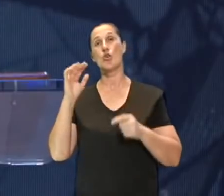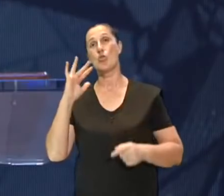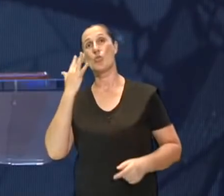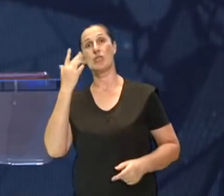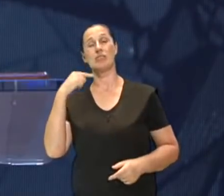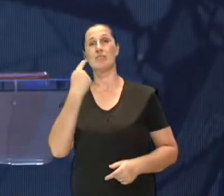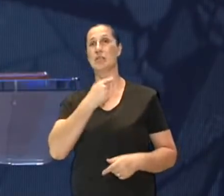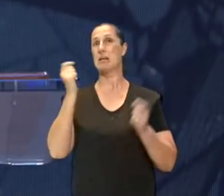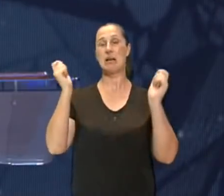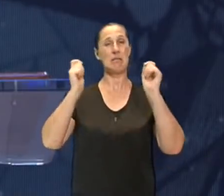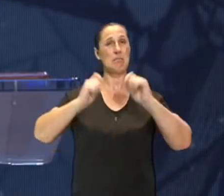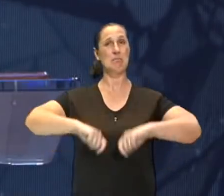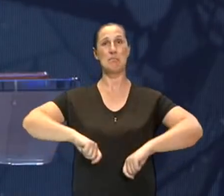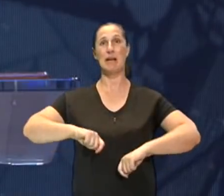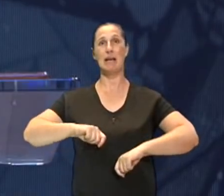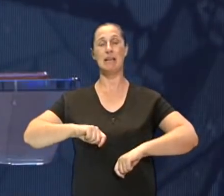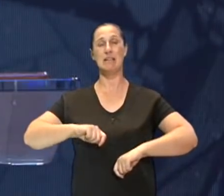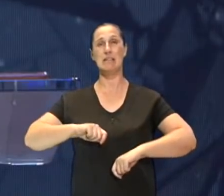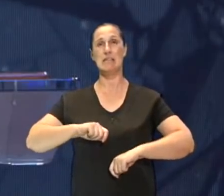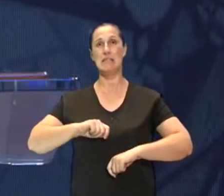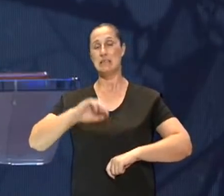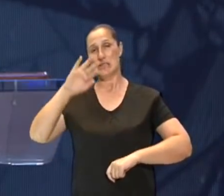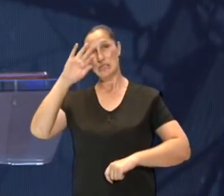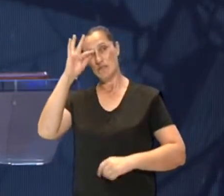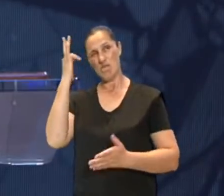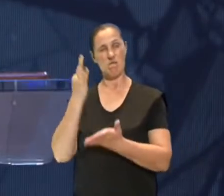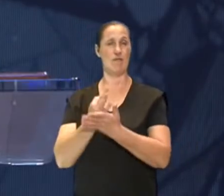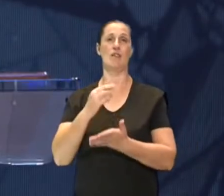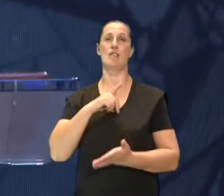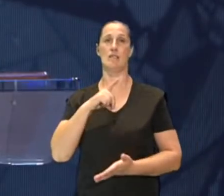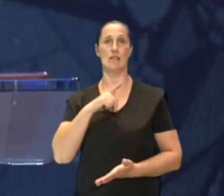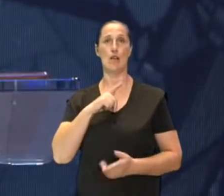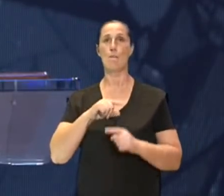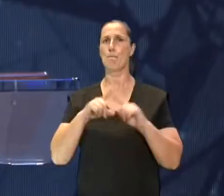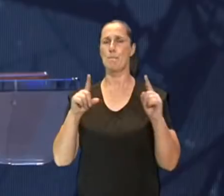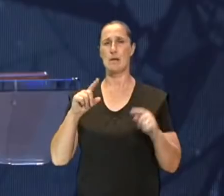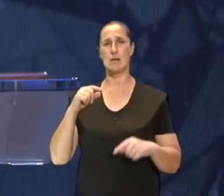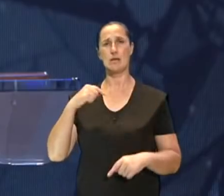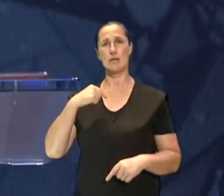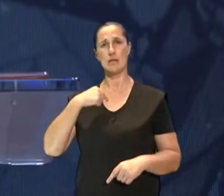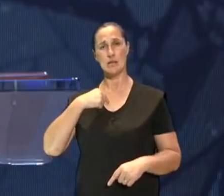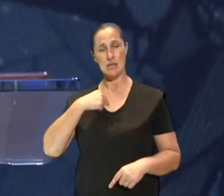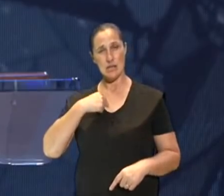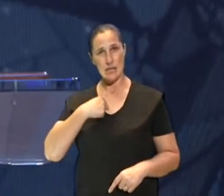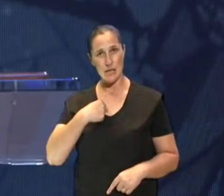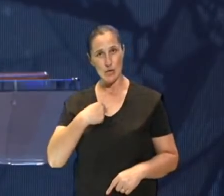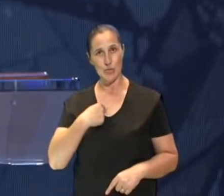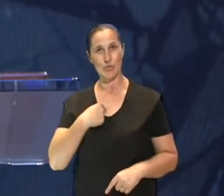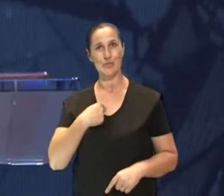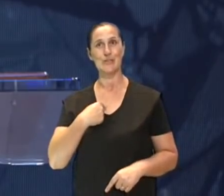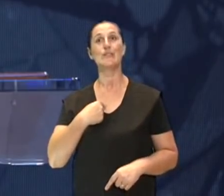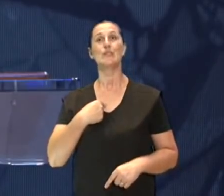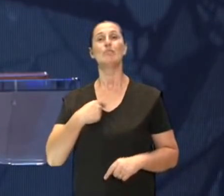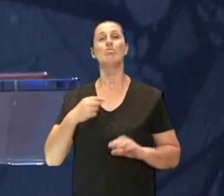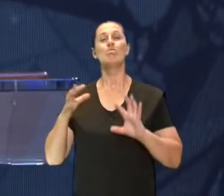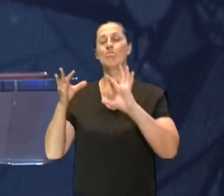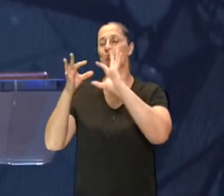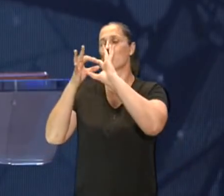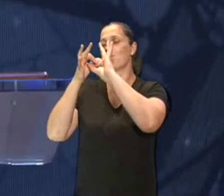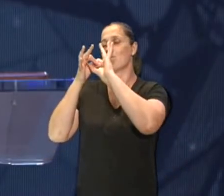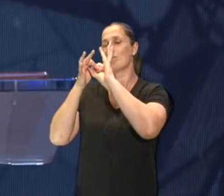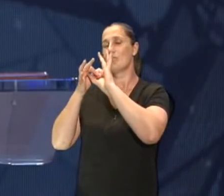passos assim. Mas quando eu me permito ficar nos braços do Senhor,